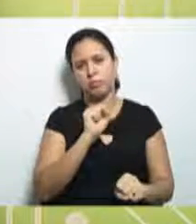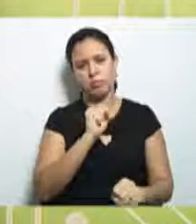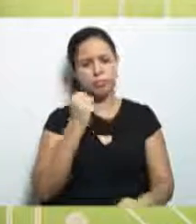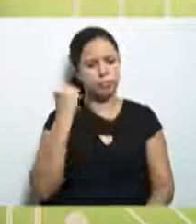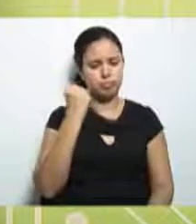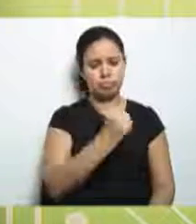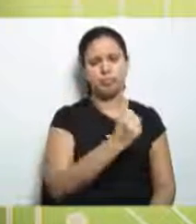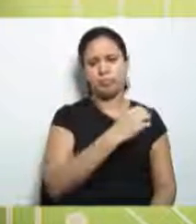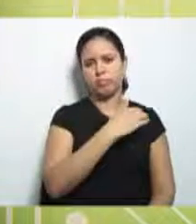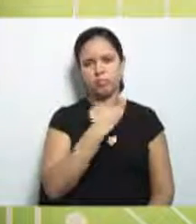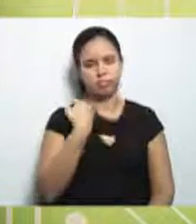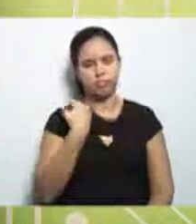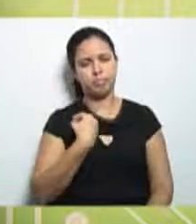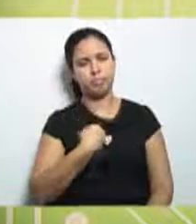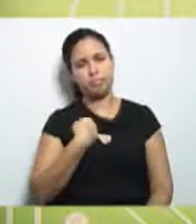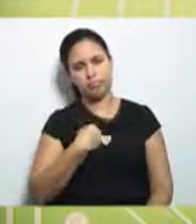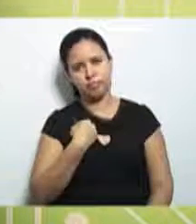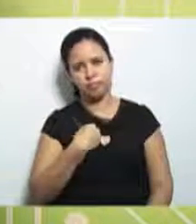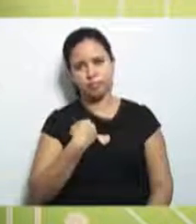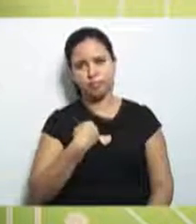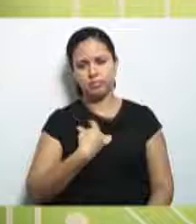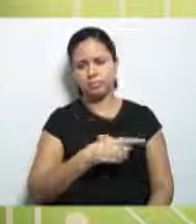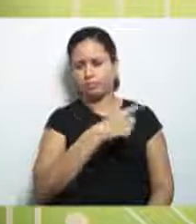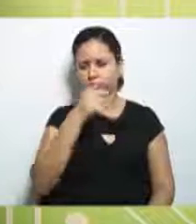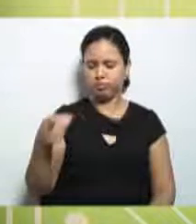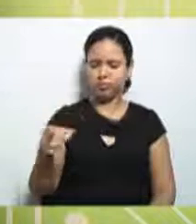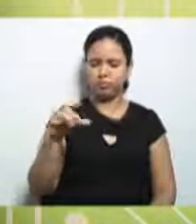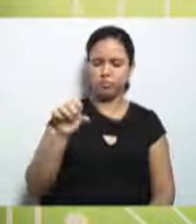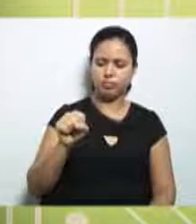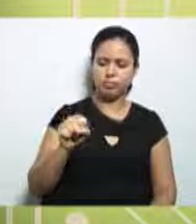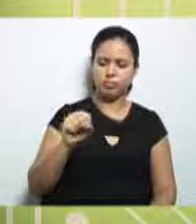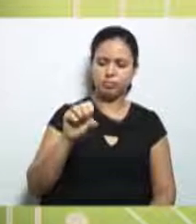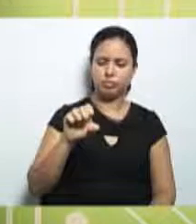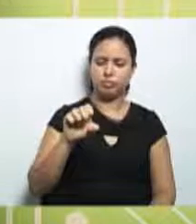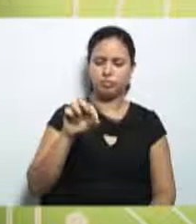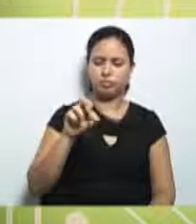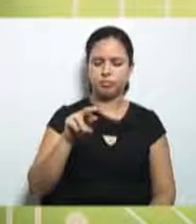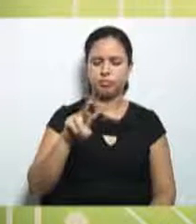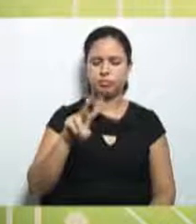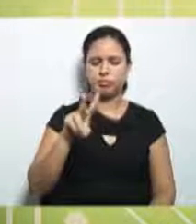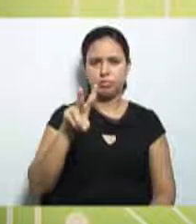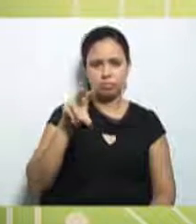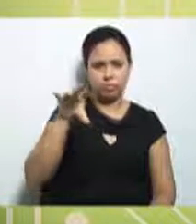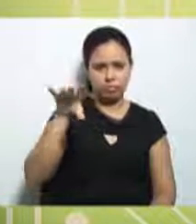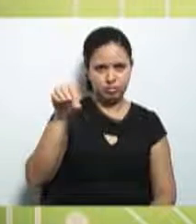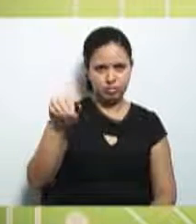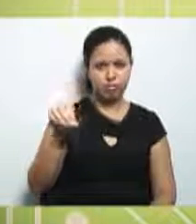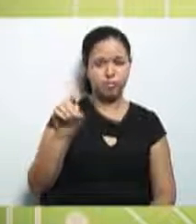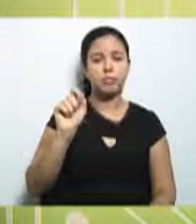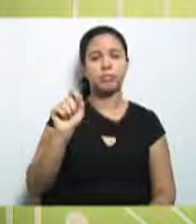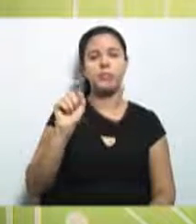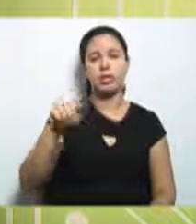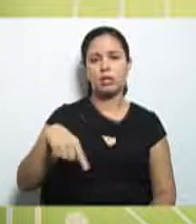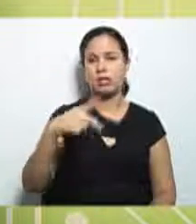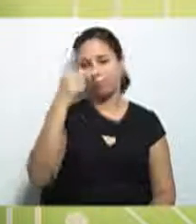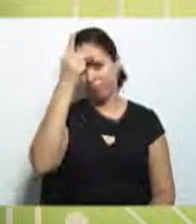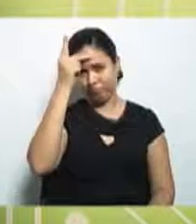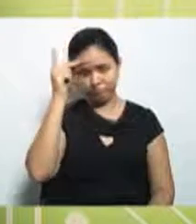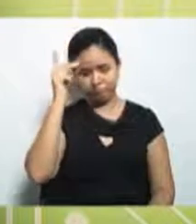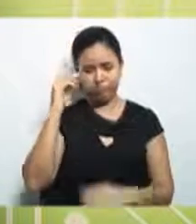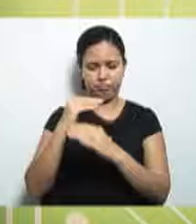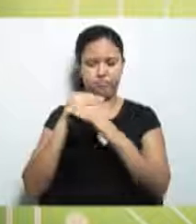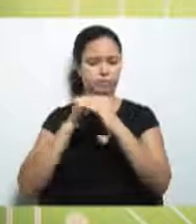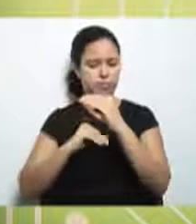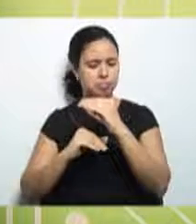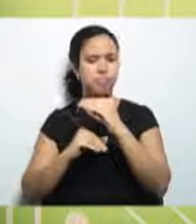aquela pessoa. E o servo, não, o servo ele era considerado uma pessoa. Era uma pessoa inferior? Era